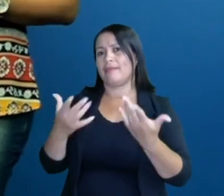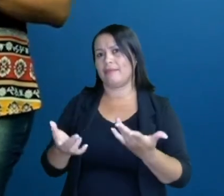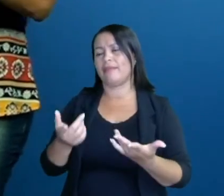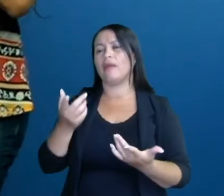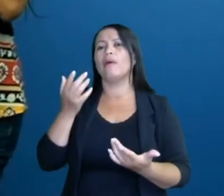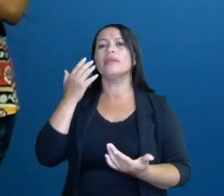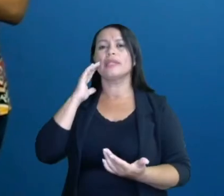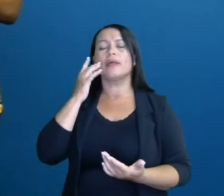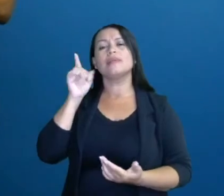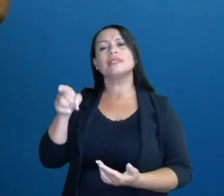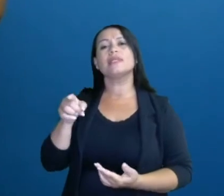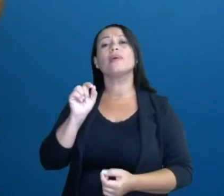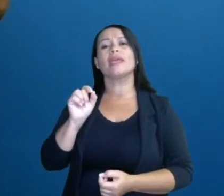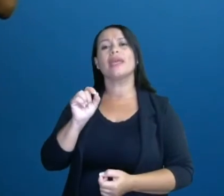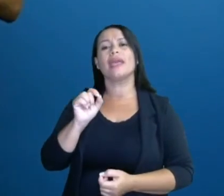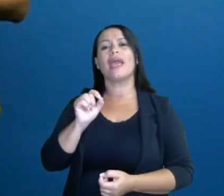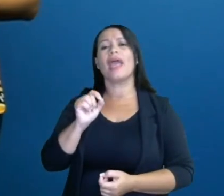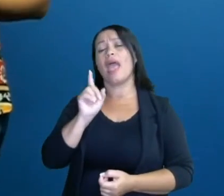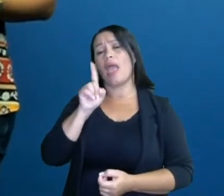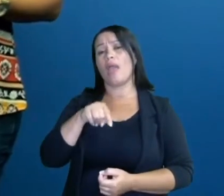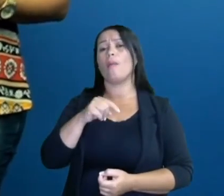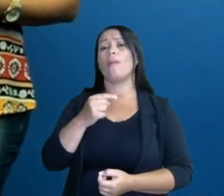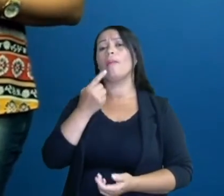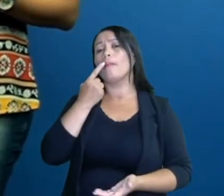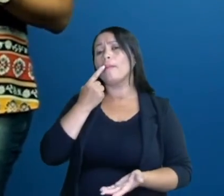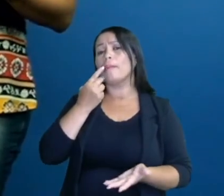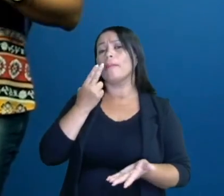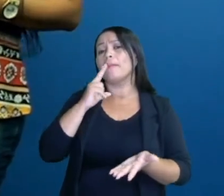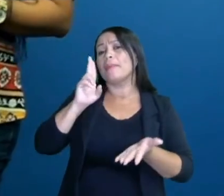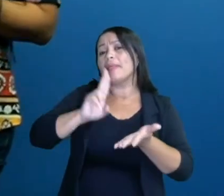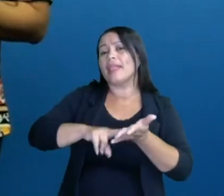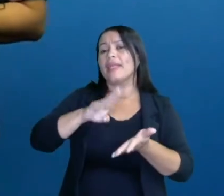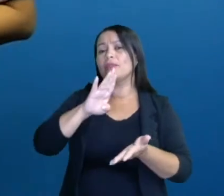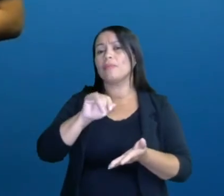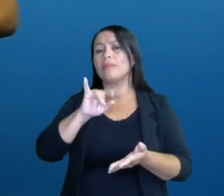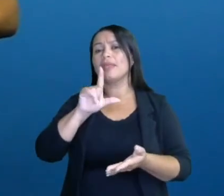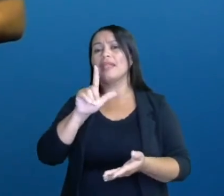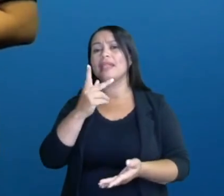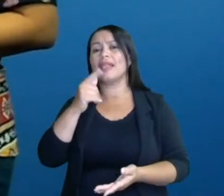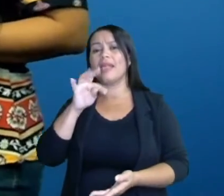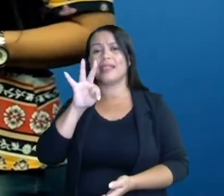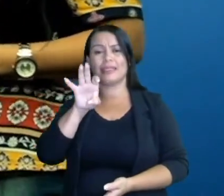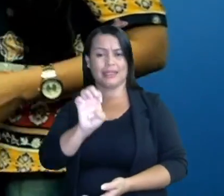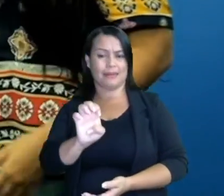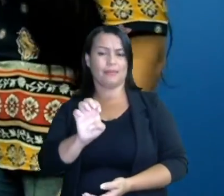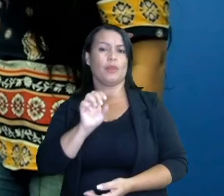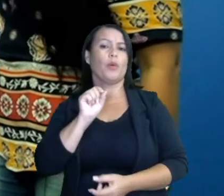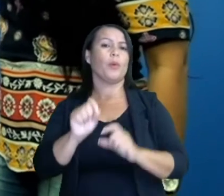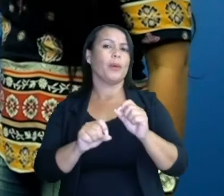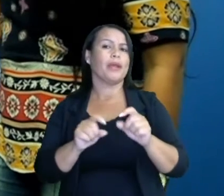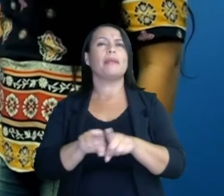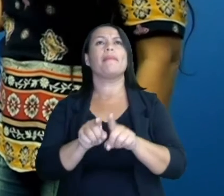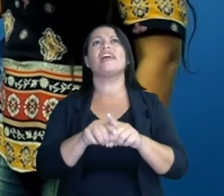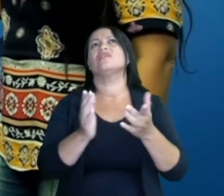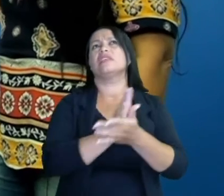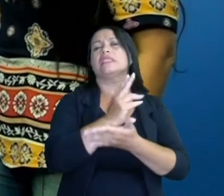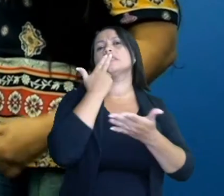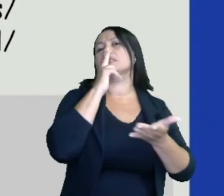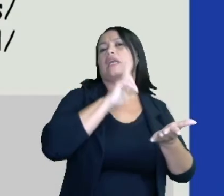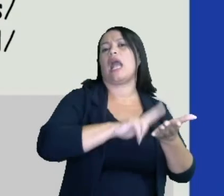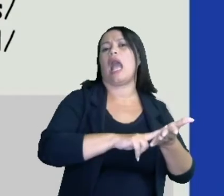gênero textual bilhete. Então, a linguagem verbal também encontra-se em outros gêneros textuais, como, por exemplo, em